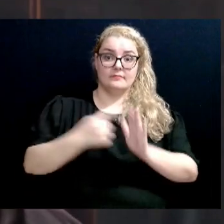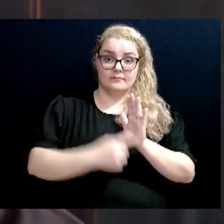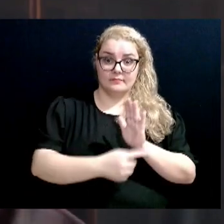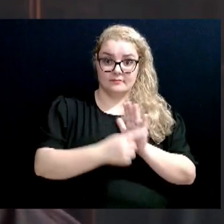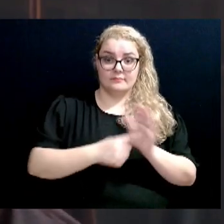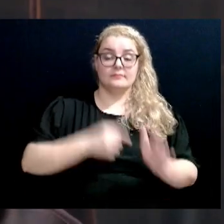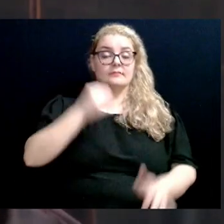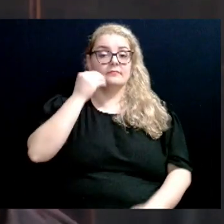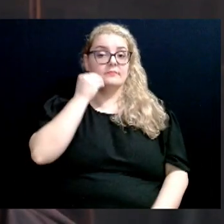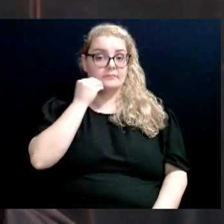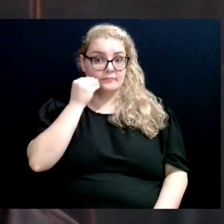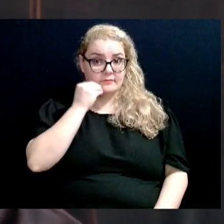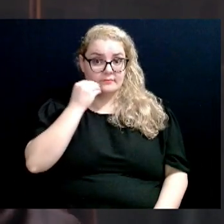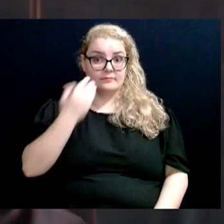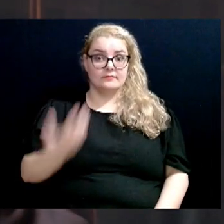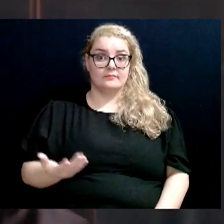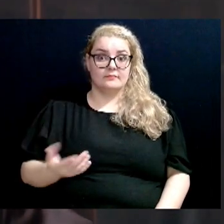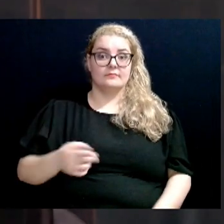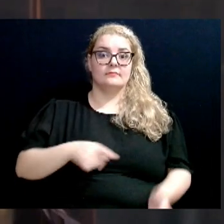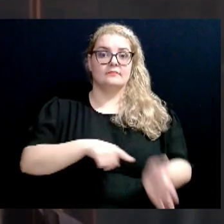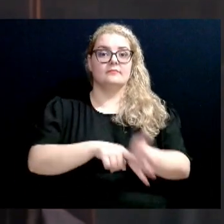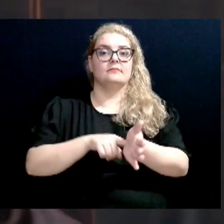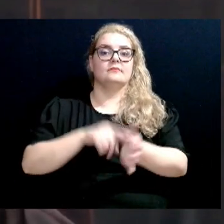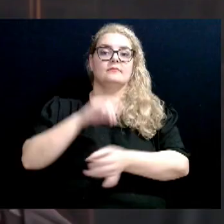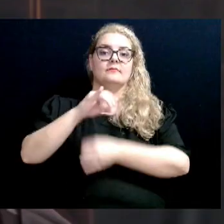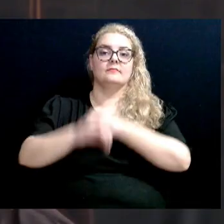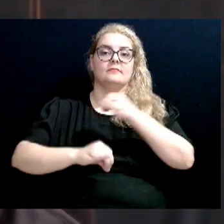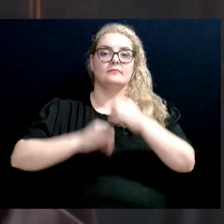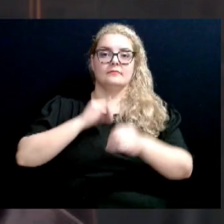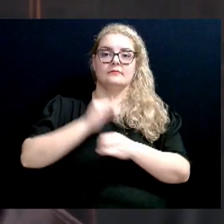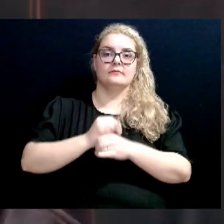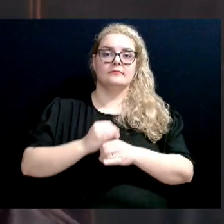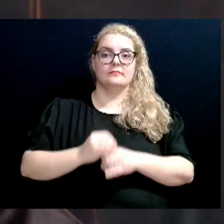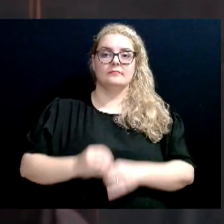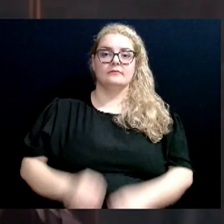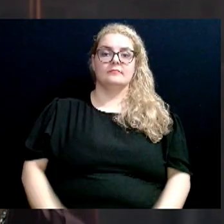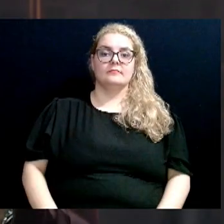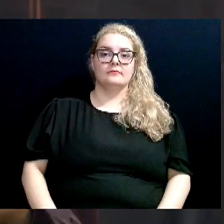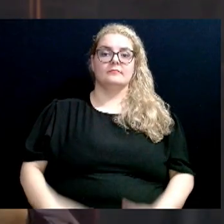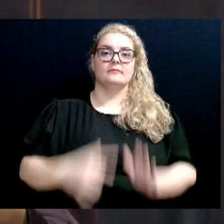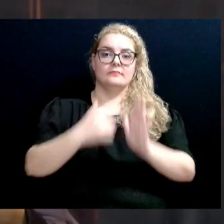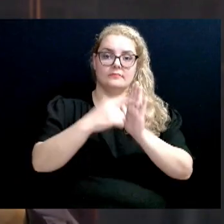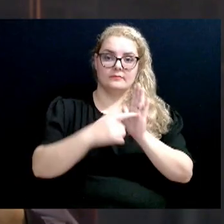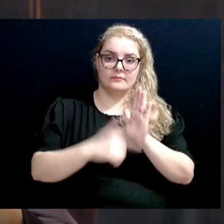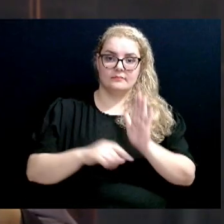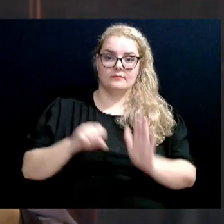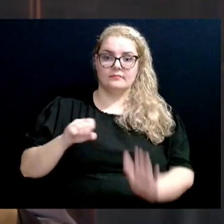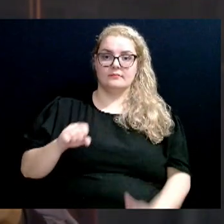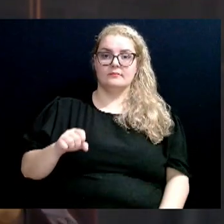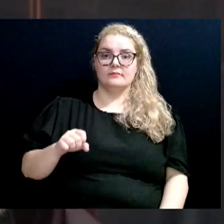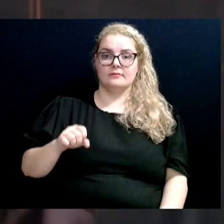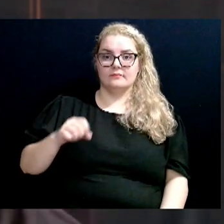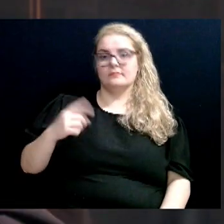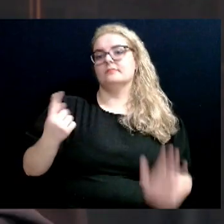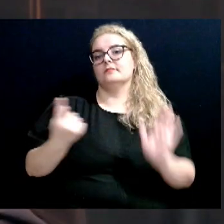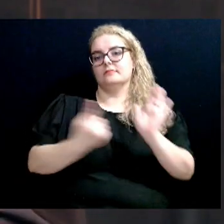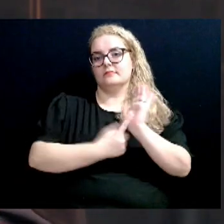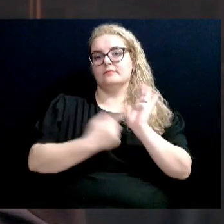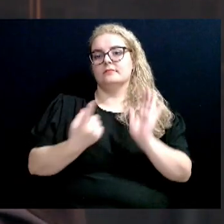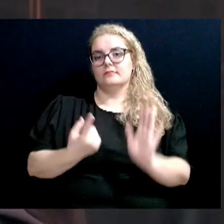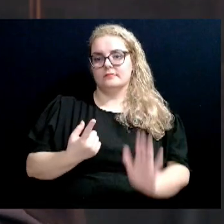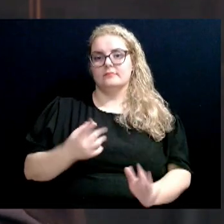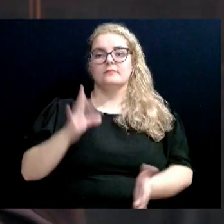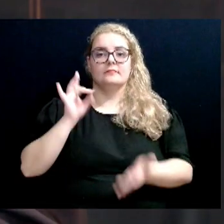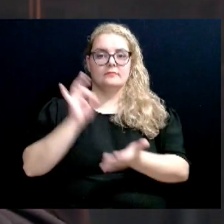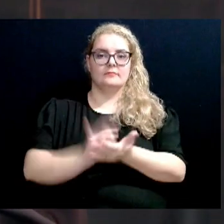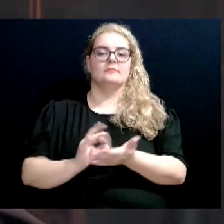Então, pesquisa na internet sobre a lista de marcas, não é, Uhum. que são realmente aprovadas